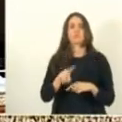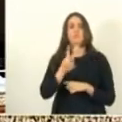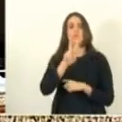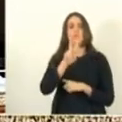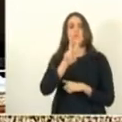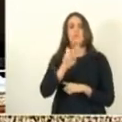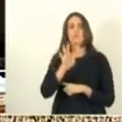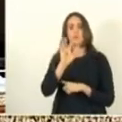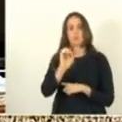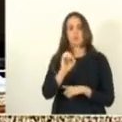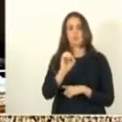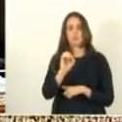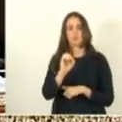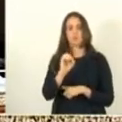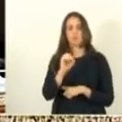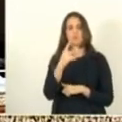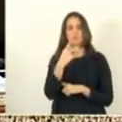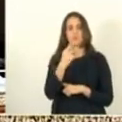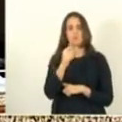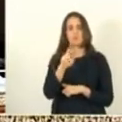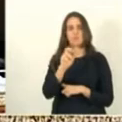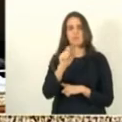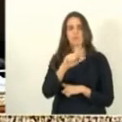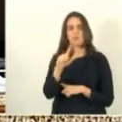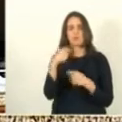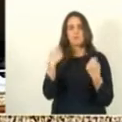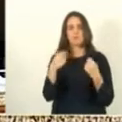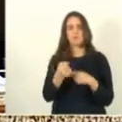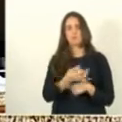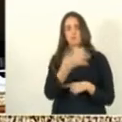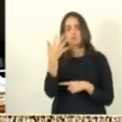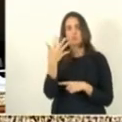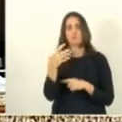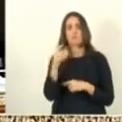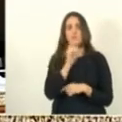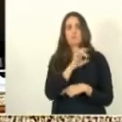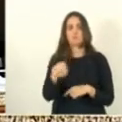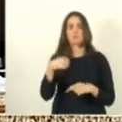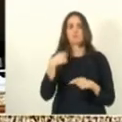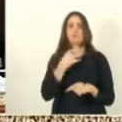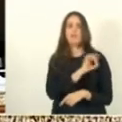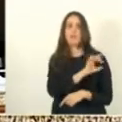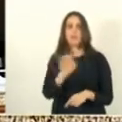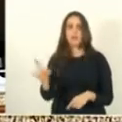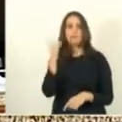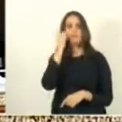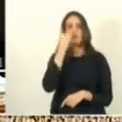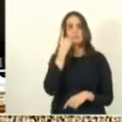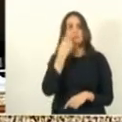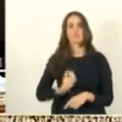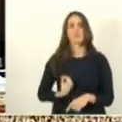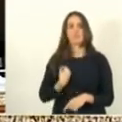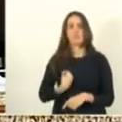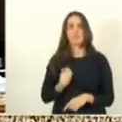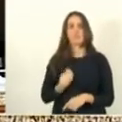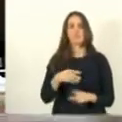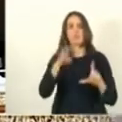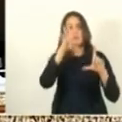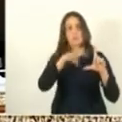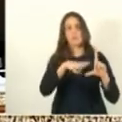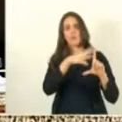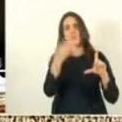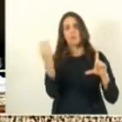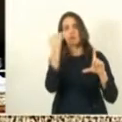veto, mesmo que parcial, carece de quórum qualificado e a votação é nominal. Nesse momento, estou abrindo o painel